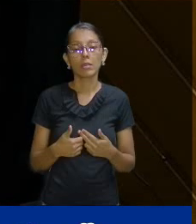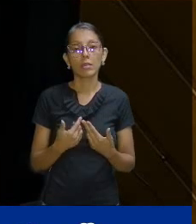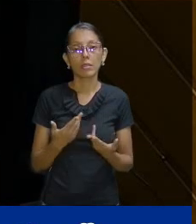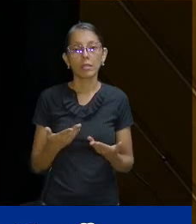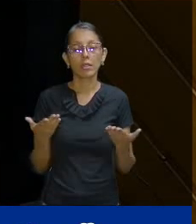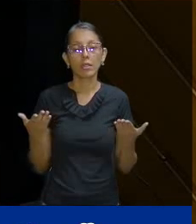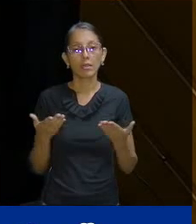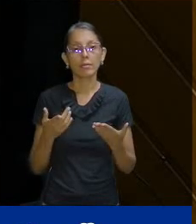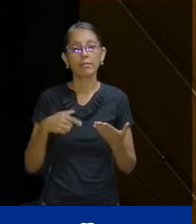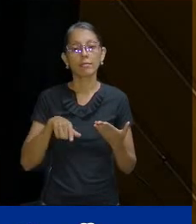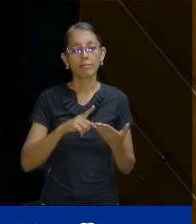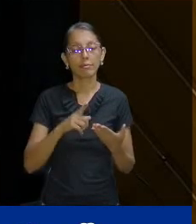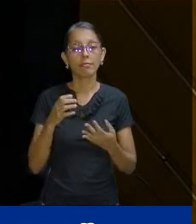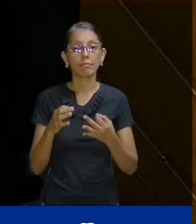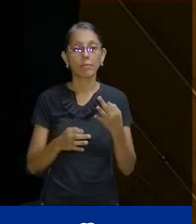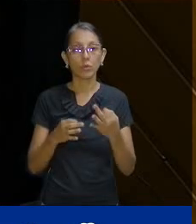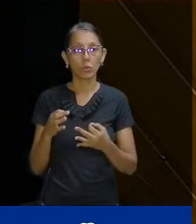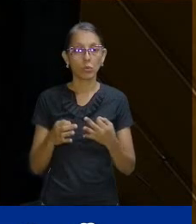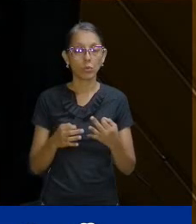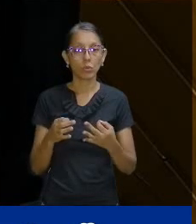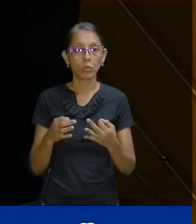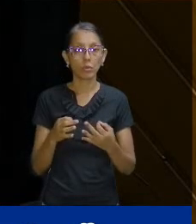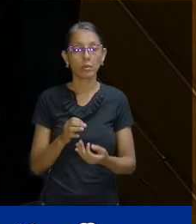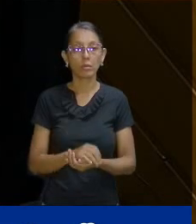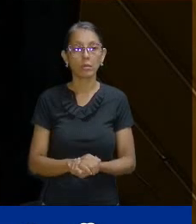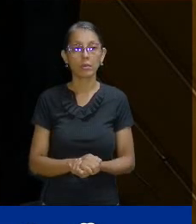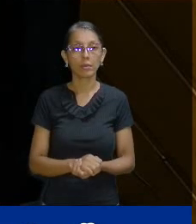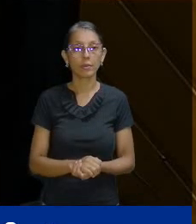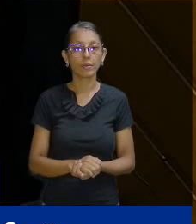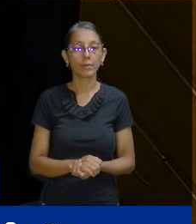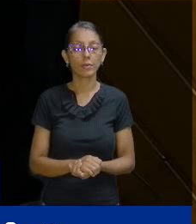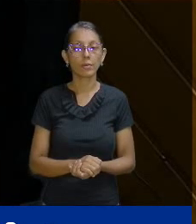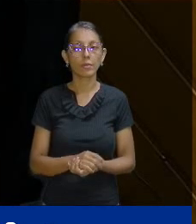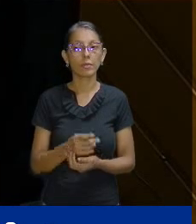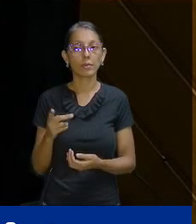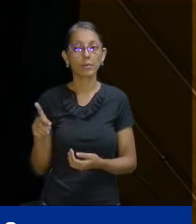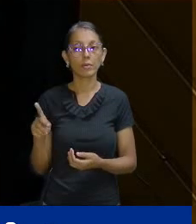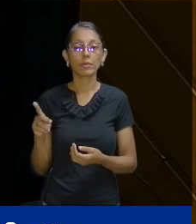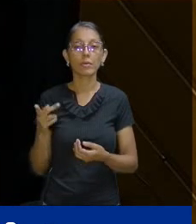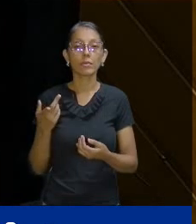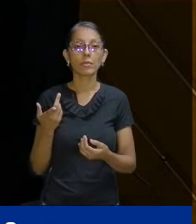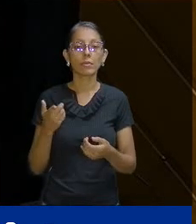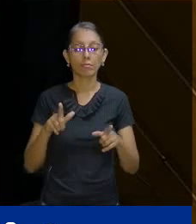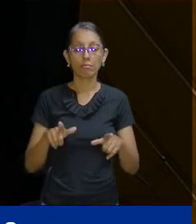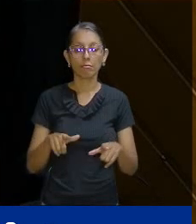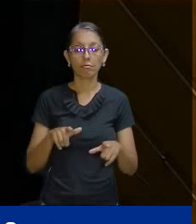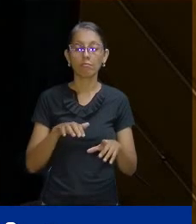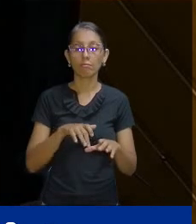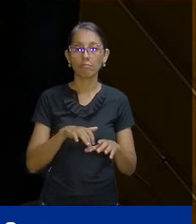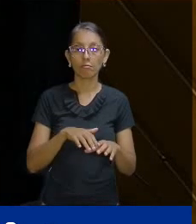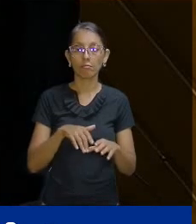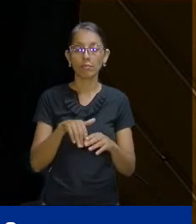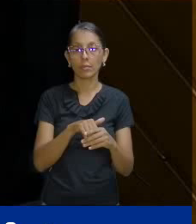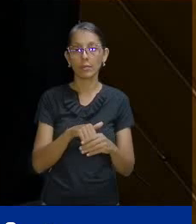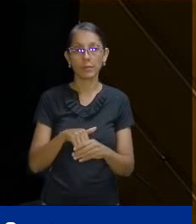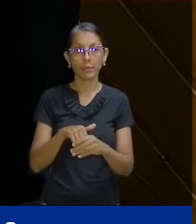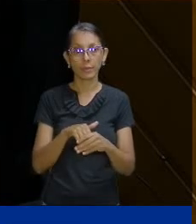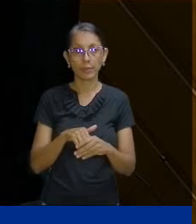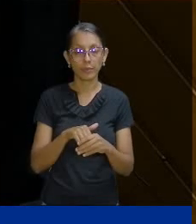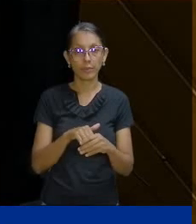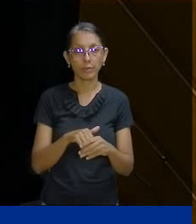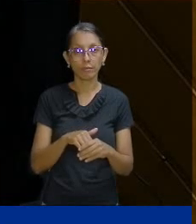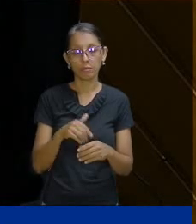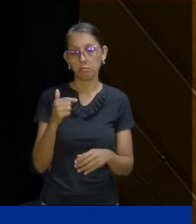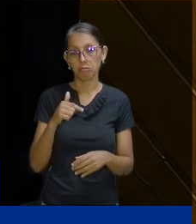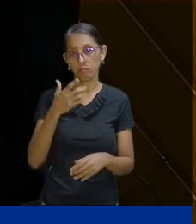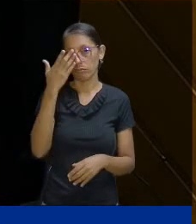juízes que o acompanharam, julgo improcedente as ações de investigação judicial eleitoral e representação especial, por ausência